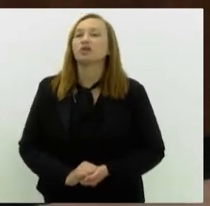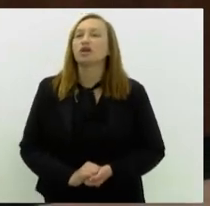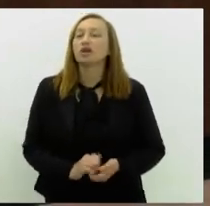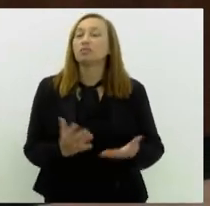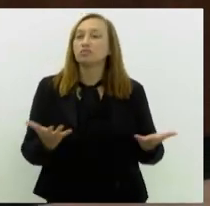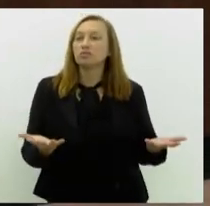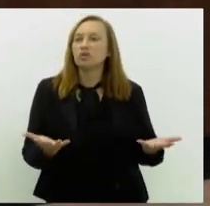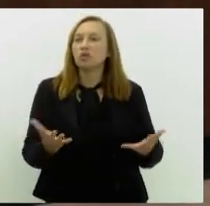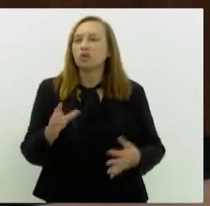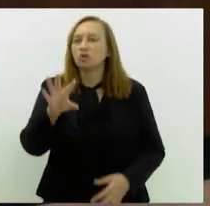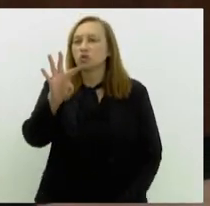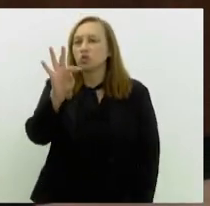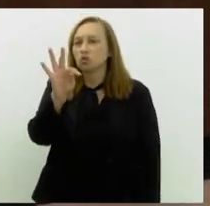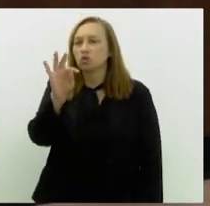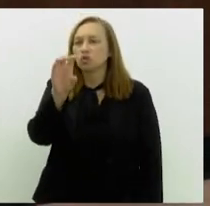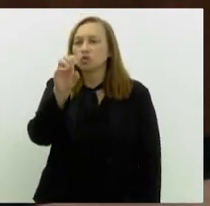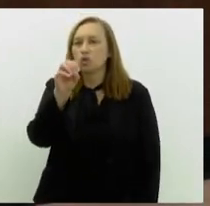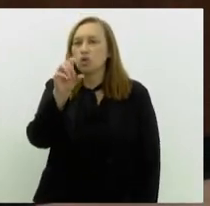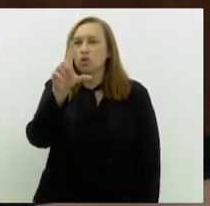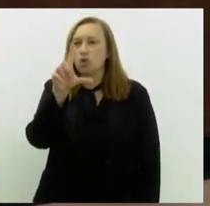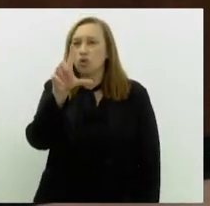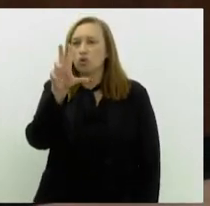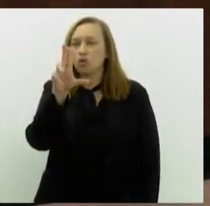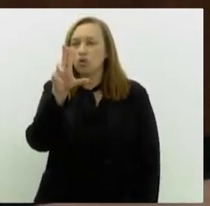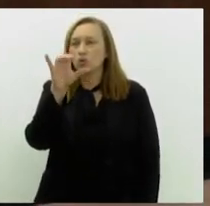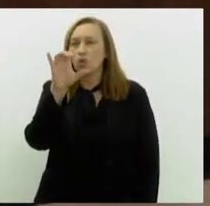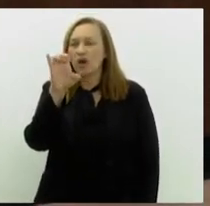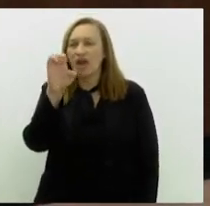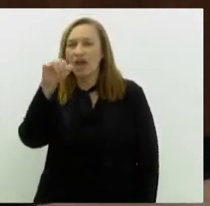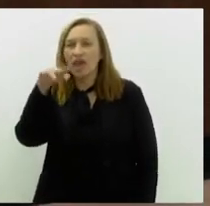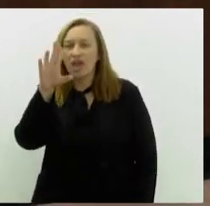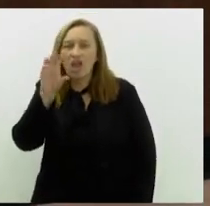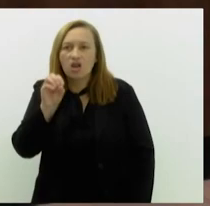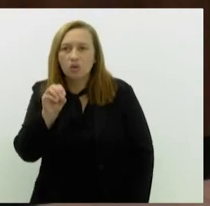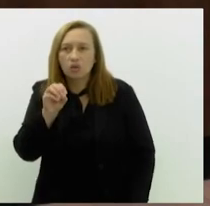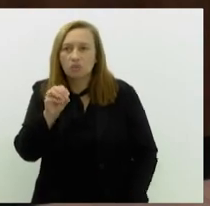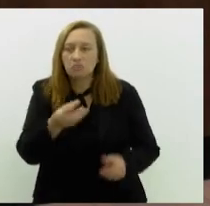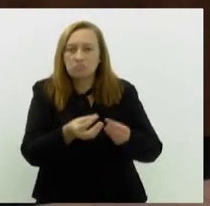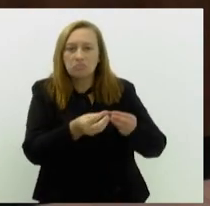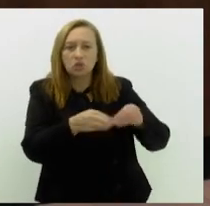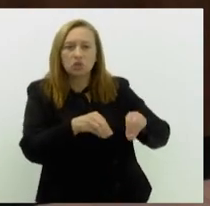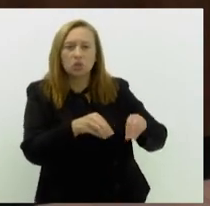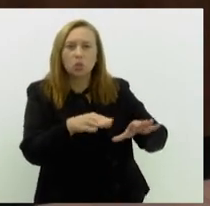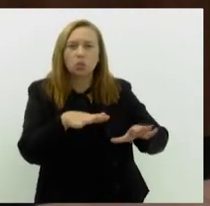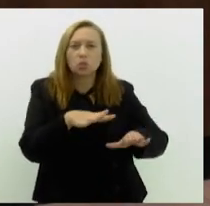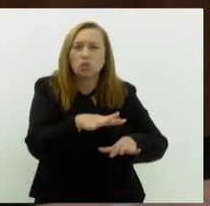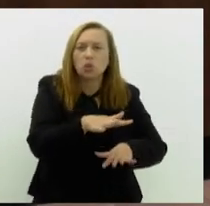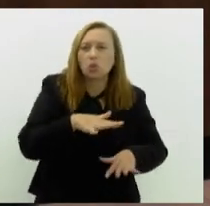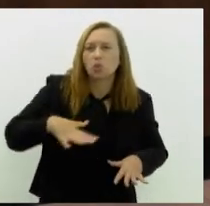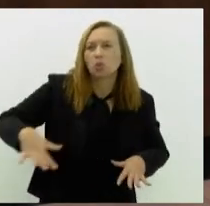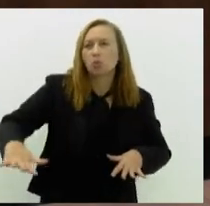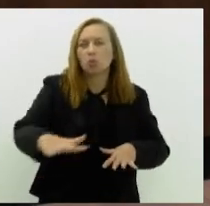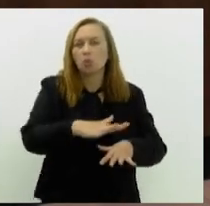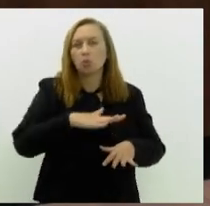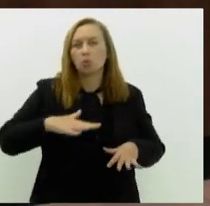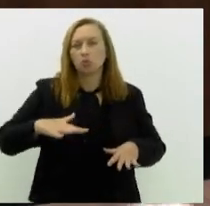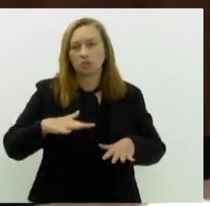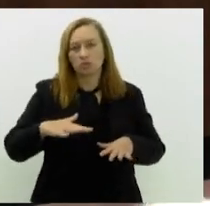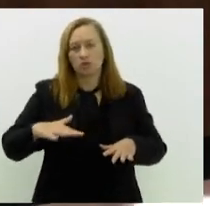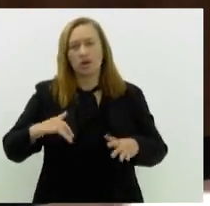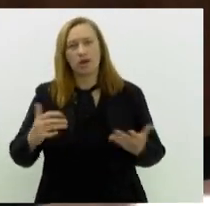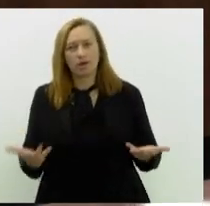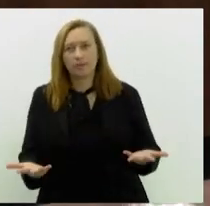foi uma tragédia e está sendo para toda aquela região. E até o presente no